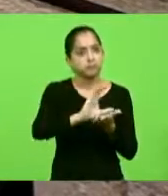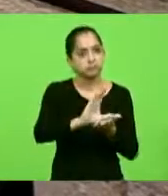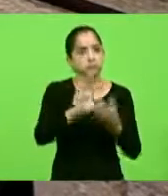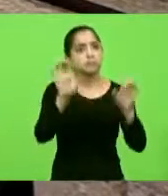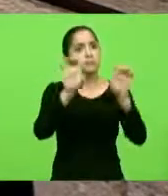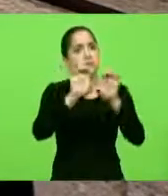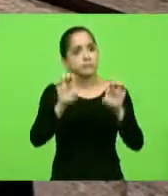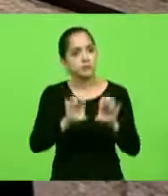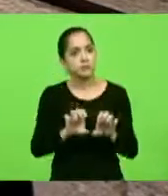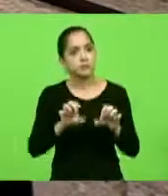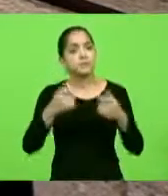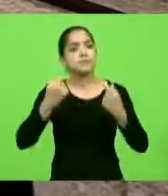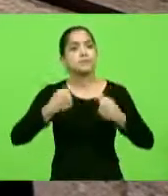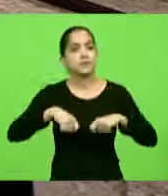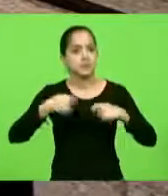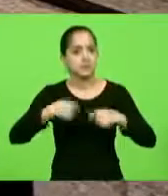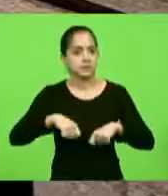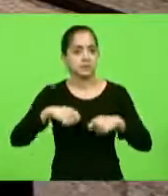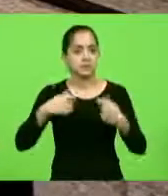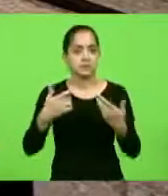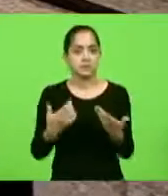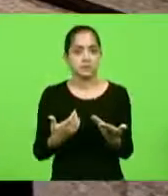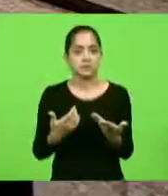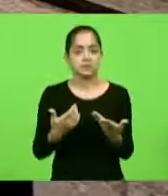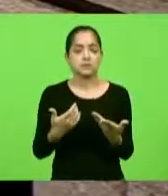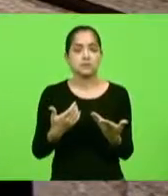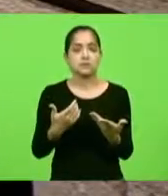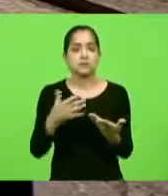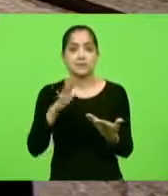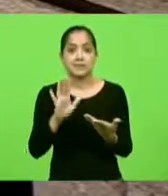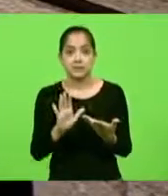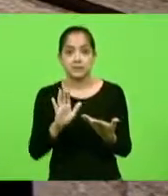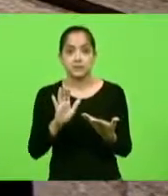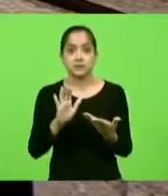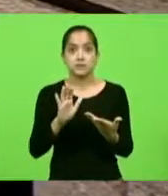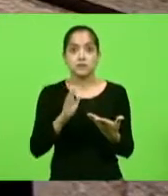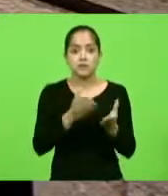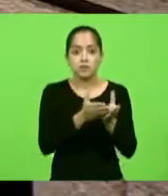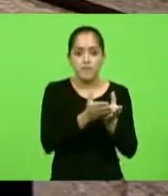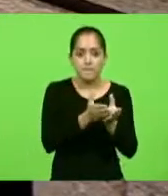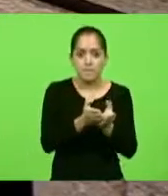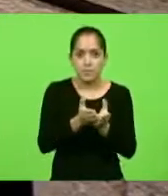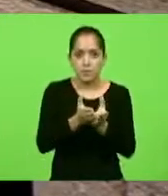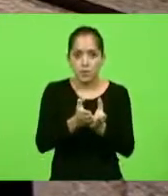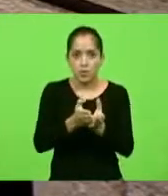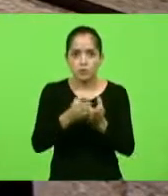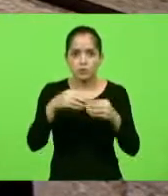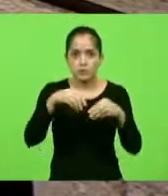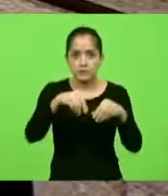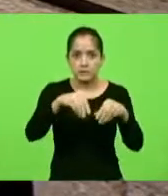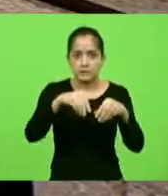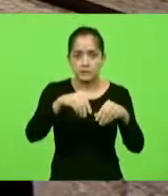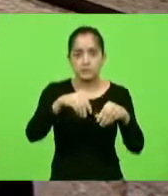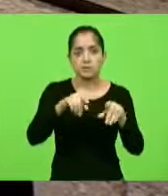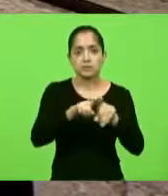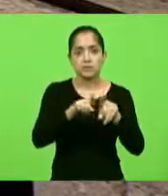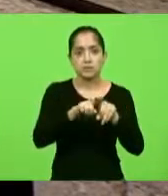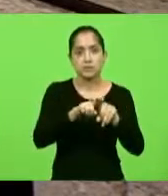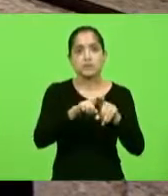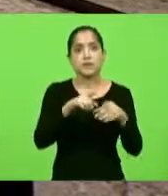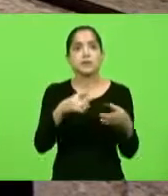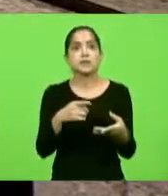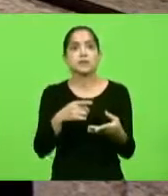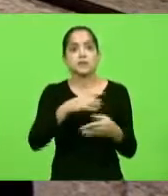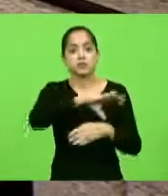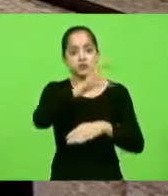nosso Estado precisa da infraestrutura, tanto nessa questão do Porto Seco, lá na 163 de São Miguel a Dionísio, onde